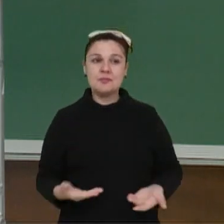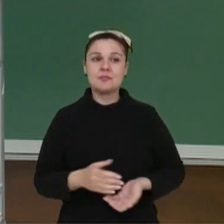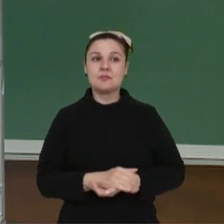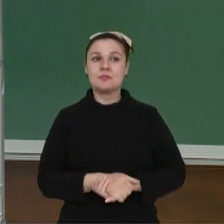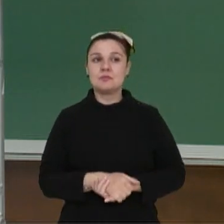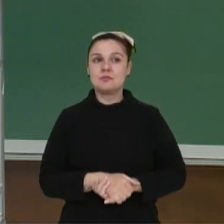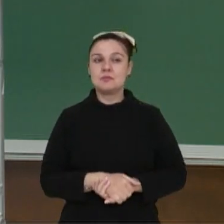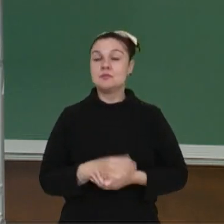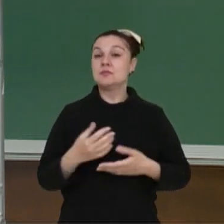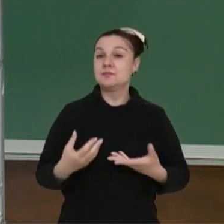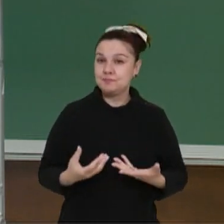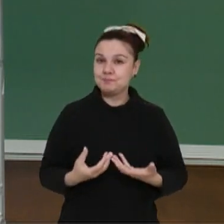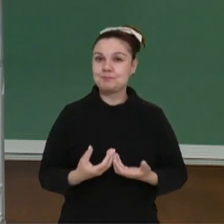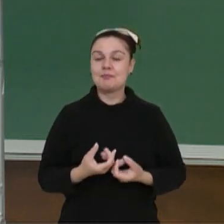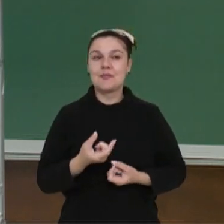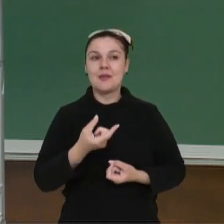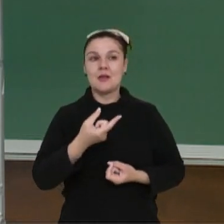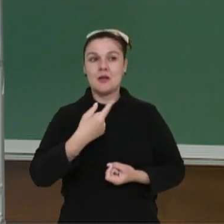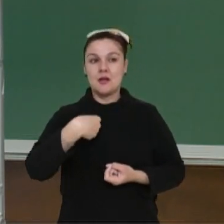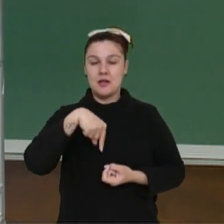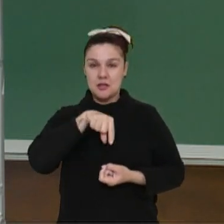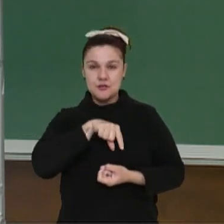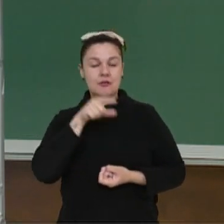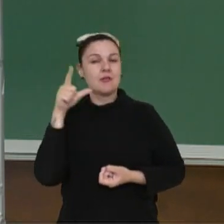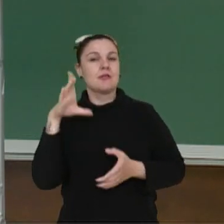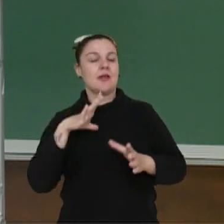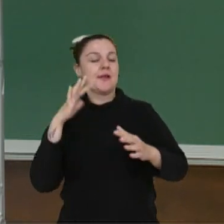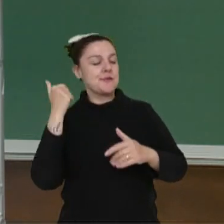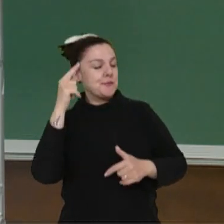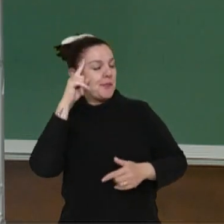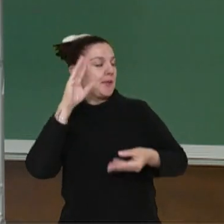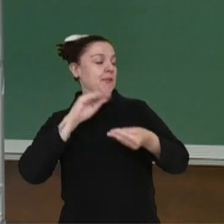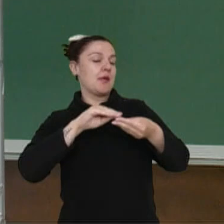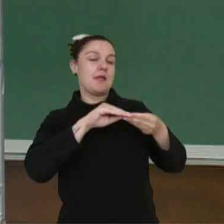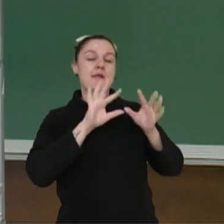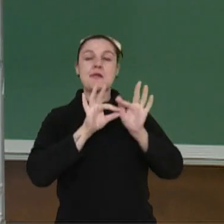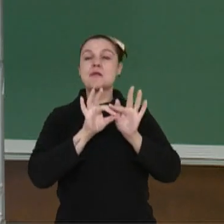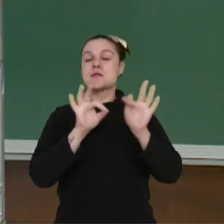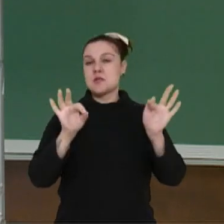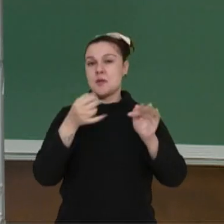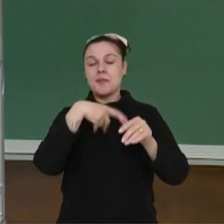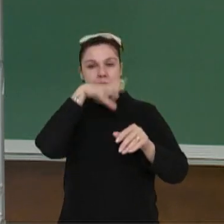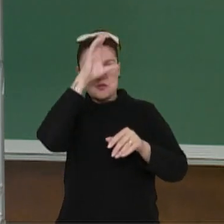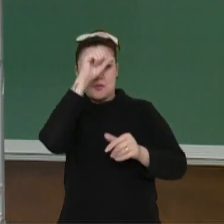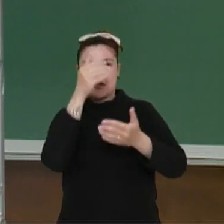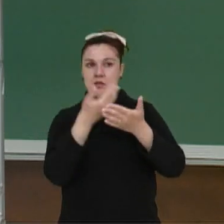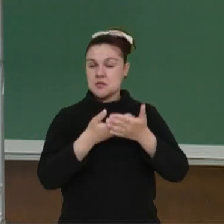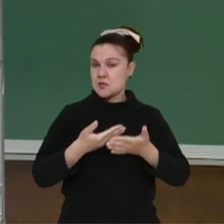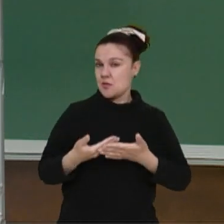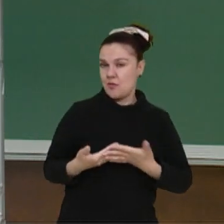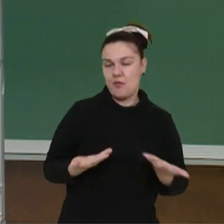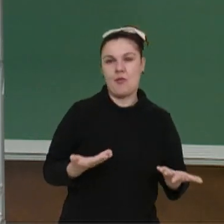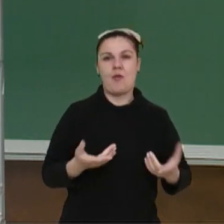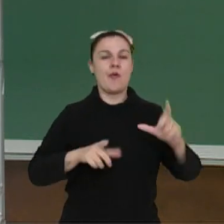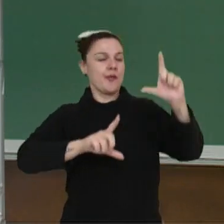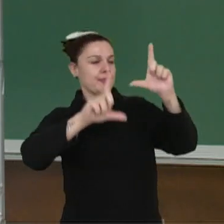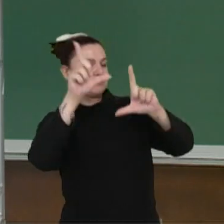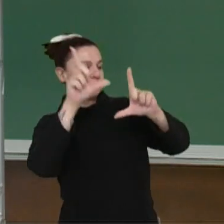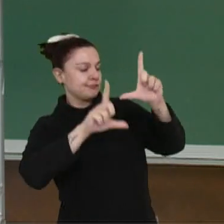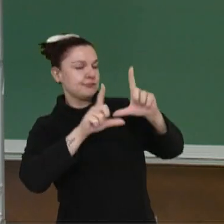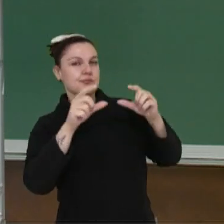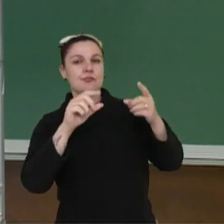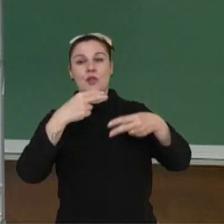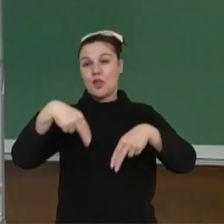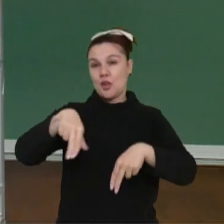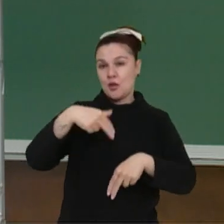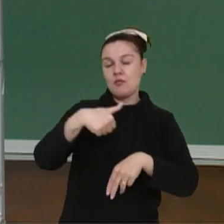Porque a gente tende no senso comum, até mesmo das formas que a gente aprende na escola, nas telenovelas,